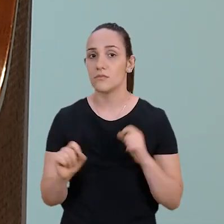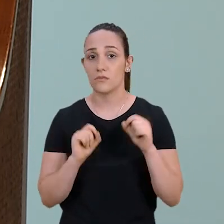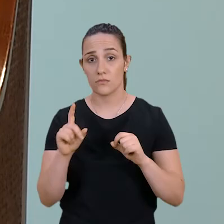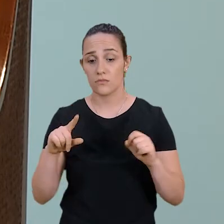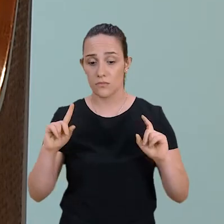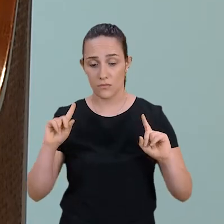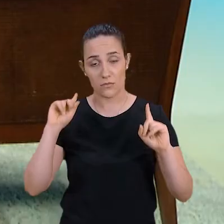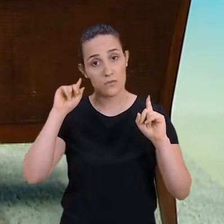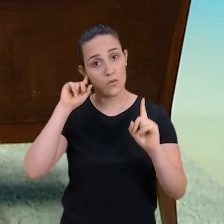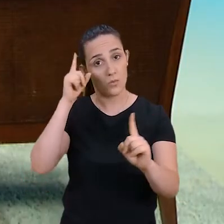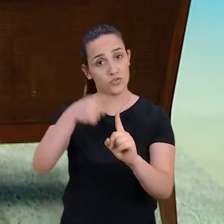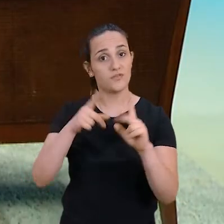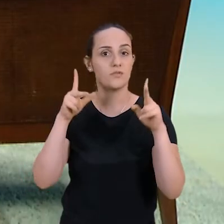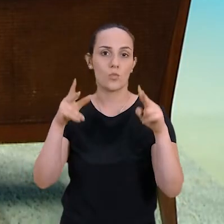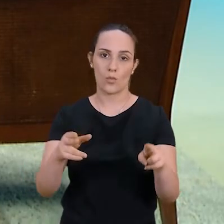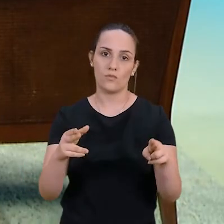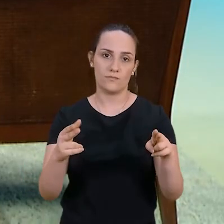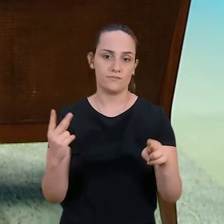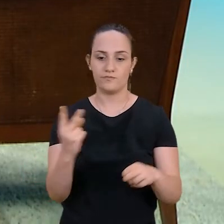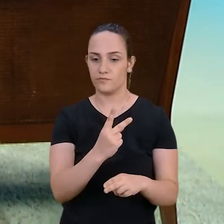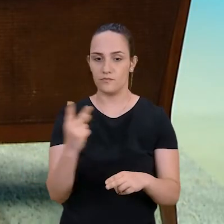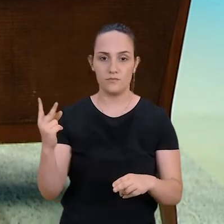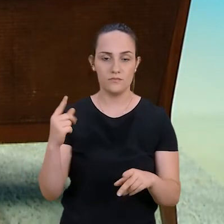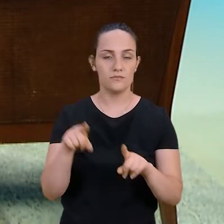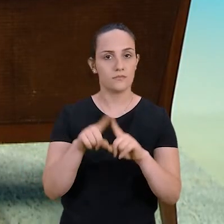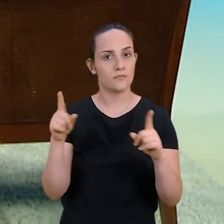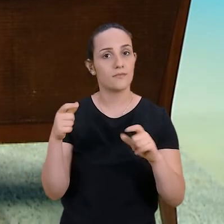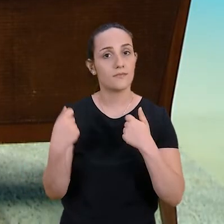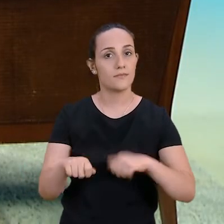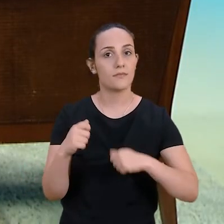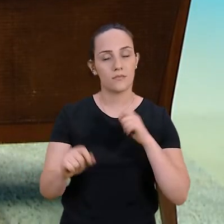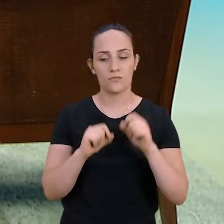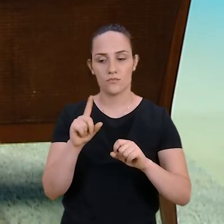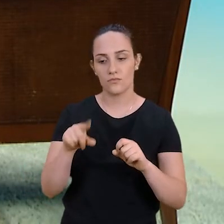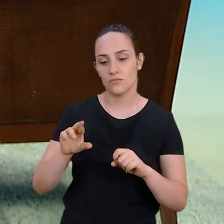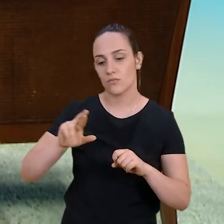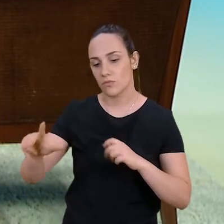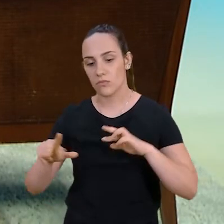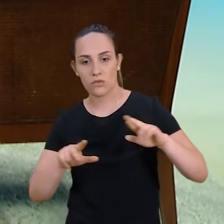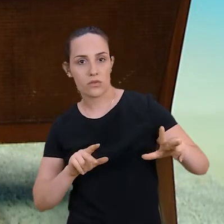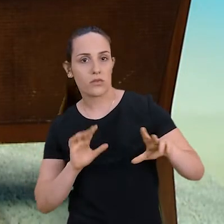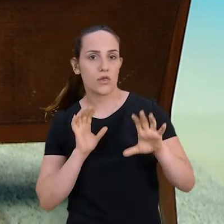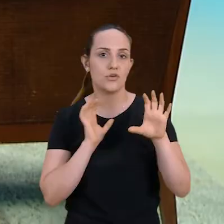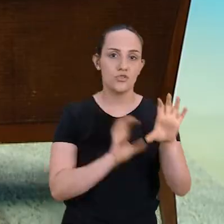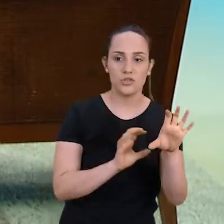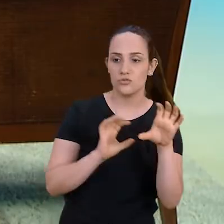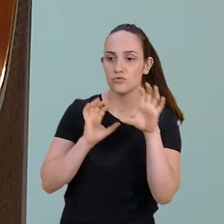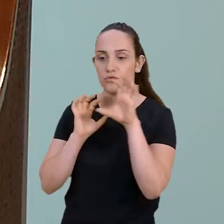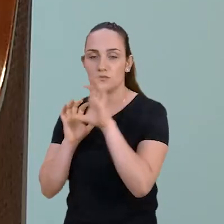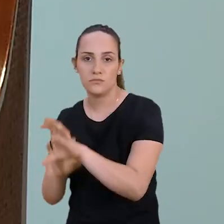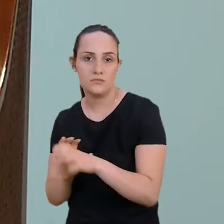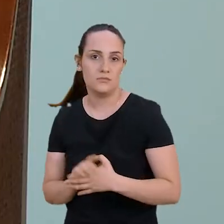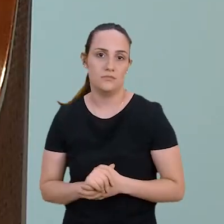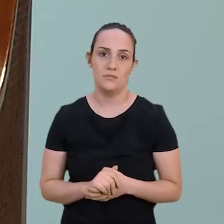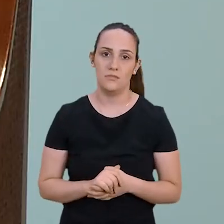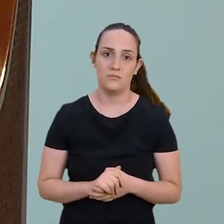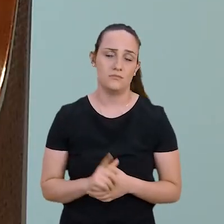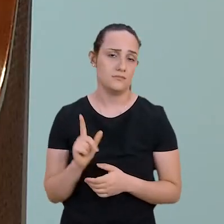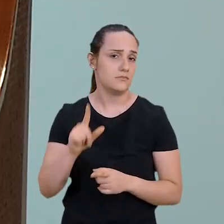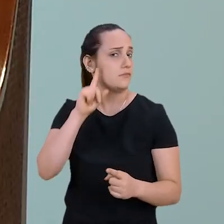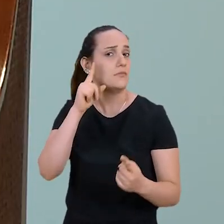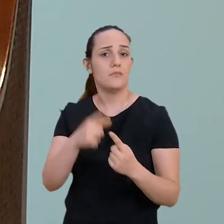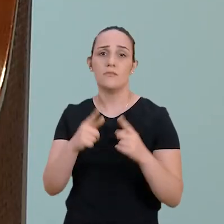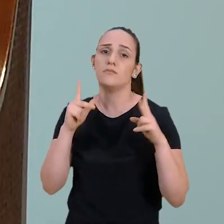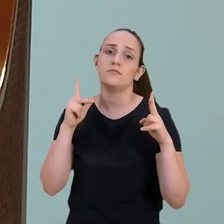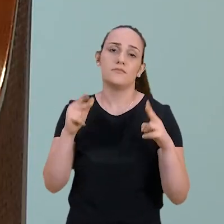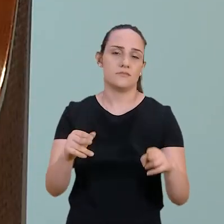mesma coisa. Né? Nós só temos maneiras diferentes porque que nós queremos aquilo, mas nós queremos a mesma coisa,